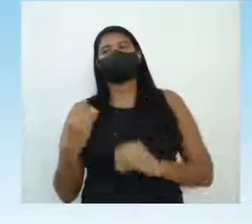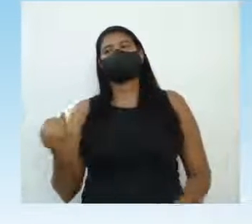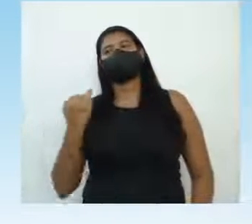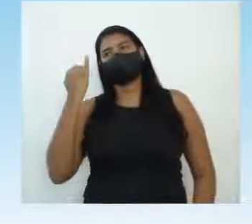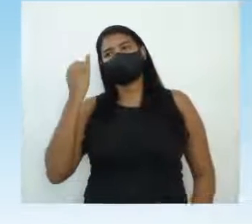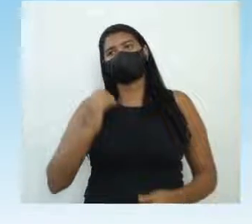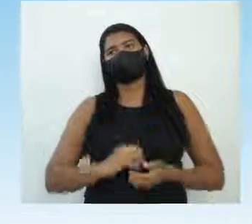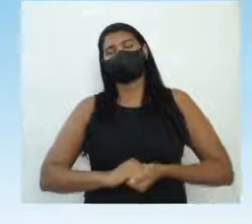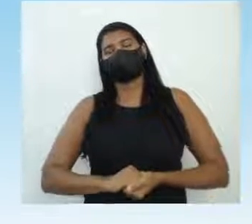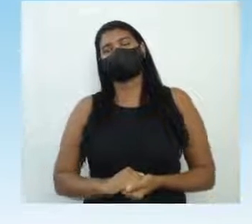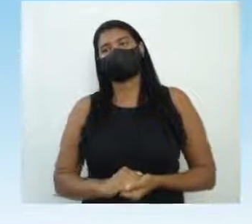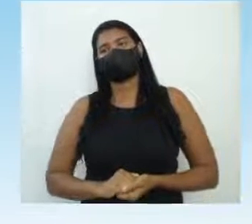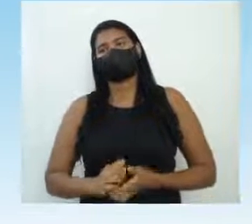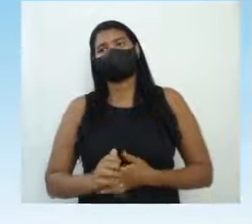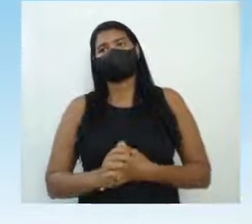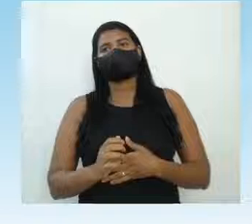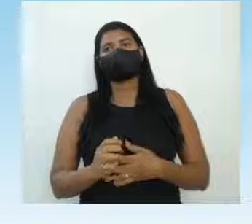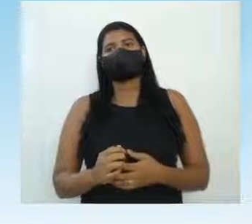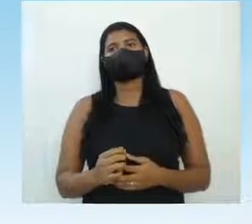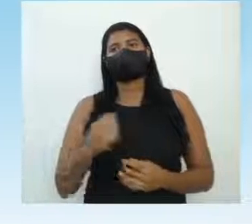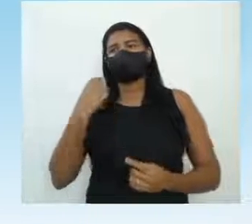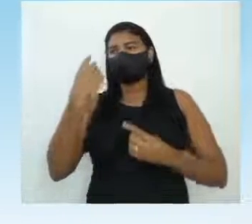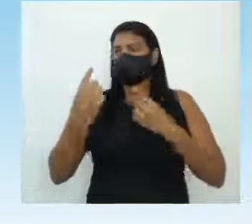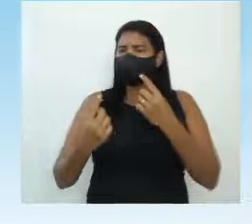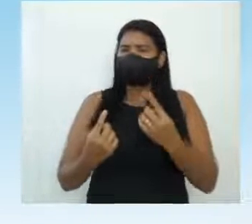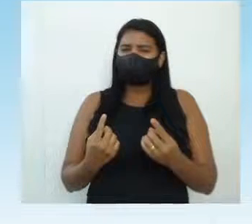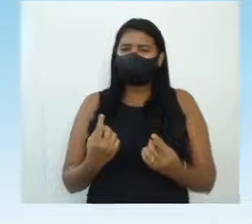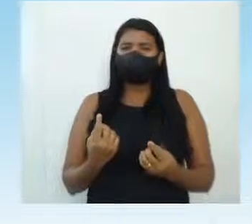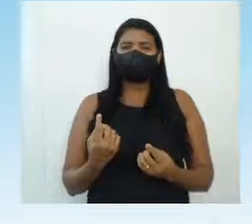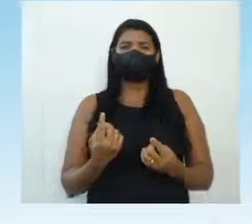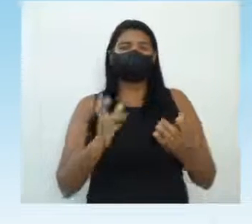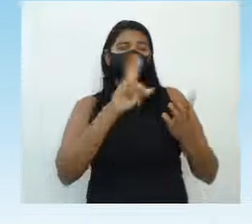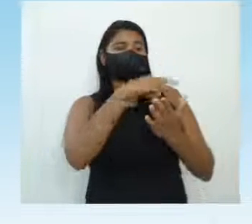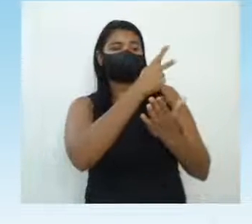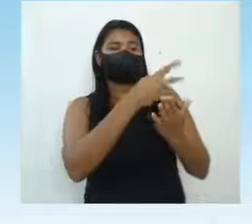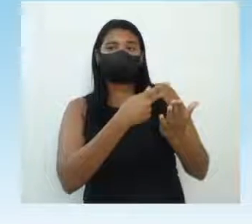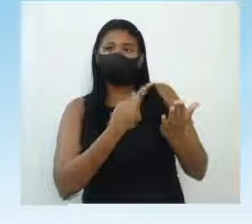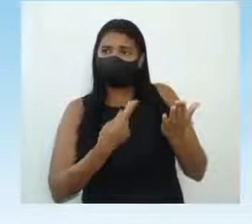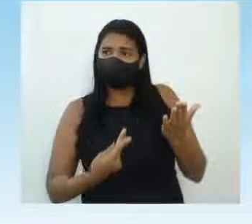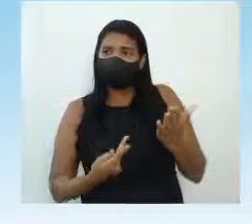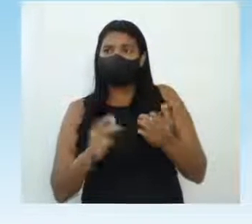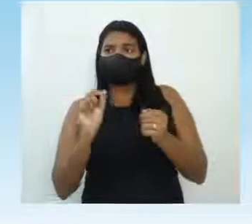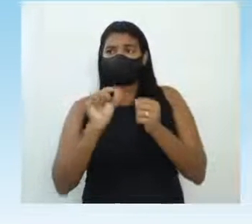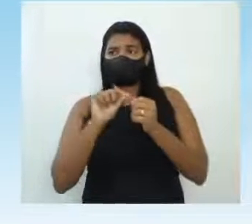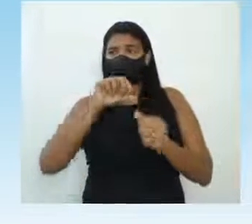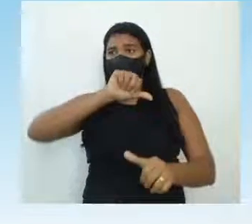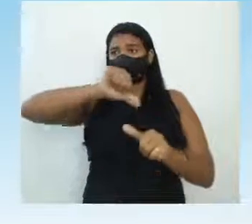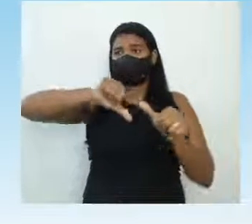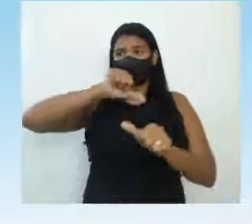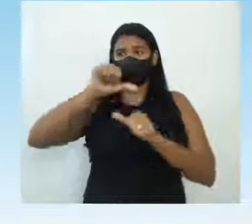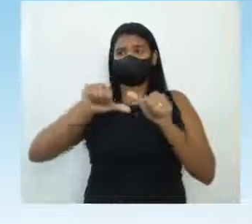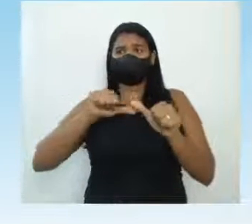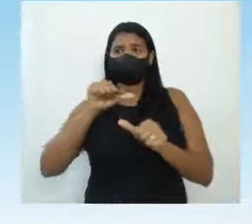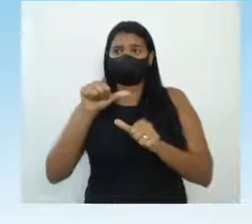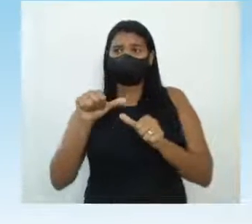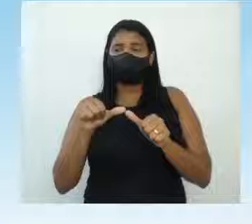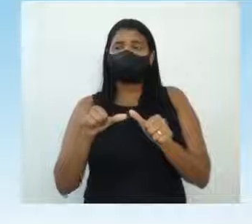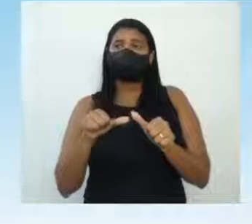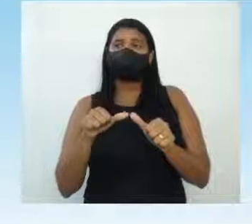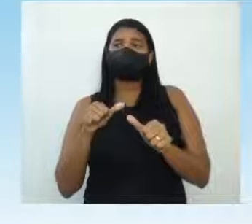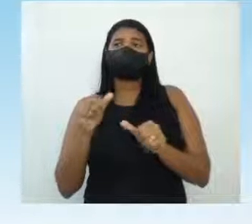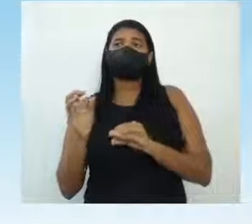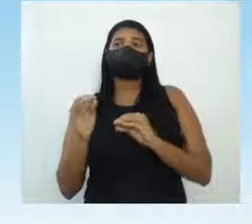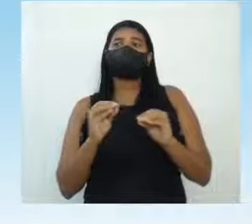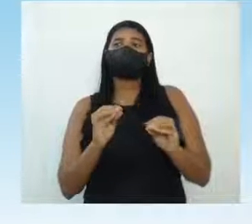arquitetura. Então vejam que cada um, né, na sua arte, vai fazer as transformações e as mudanças